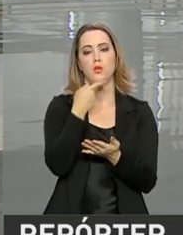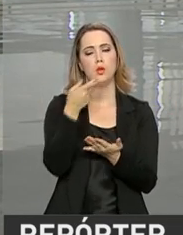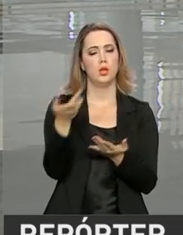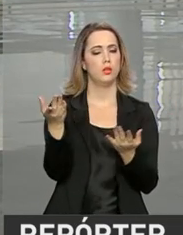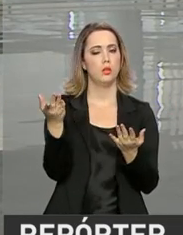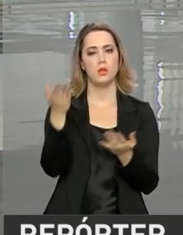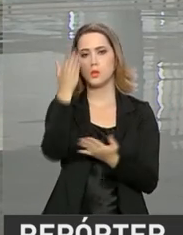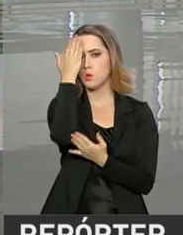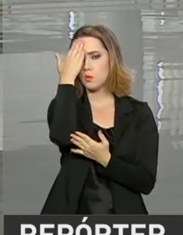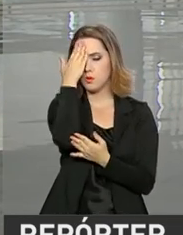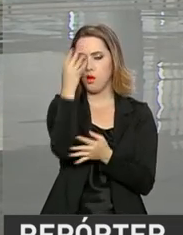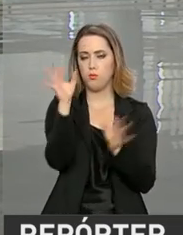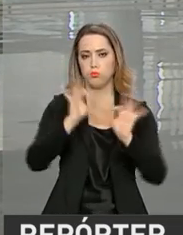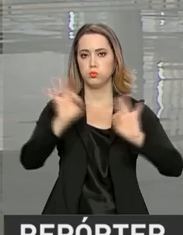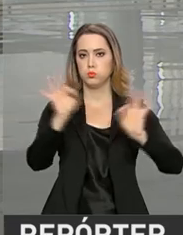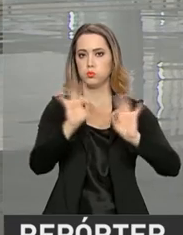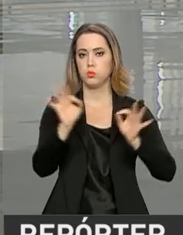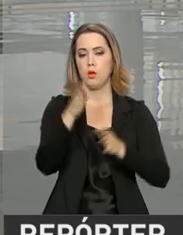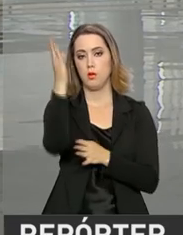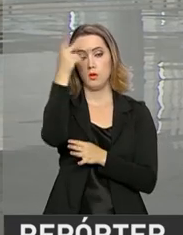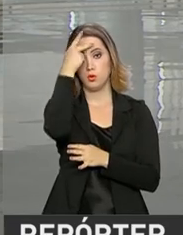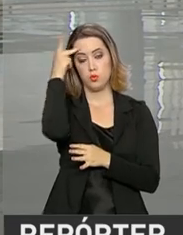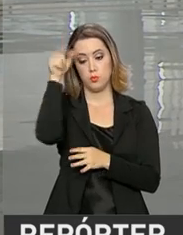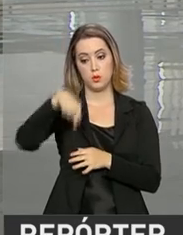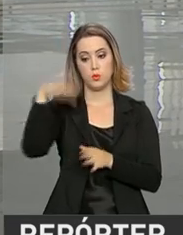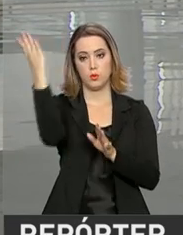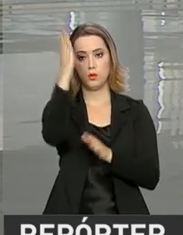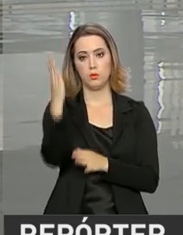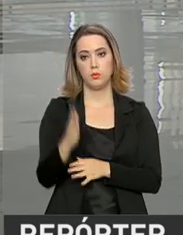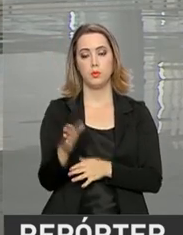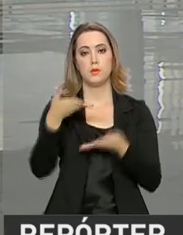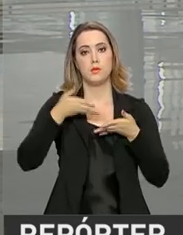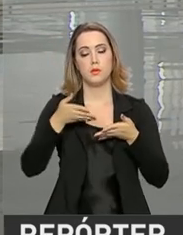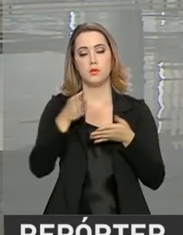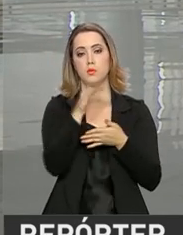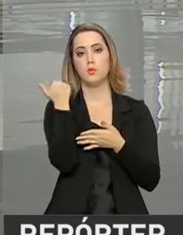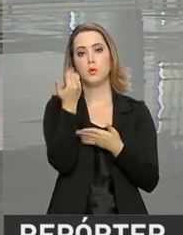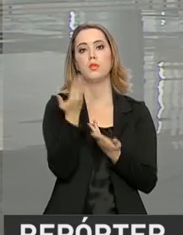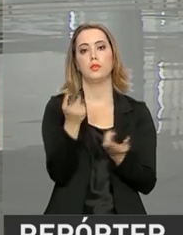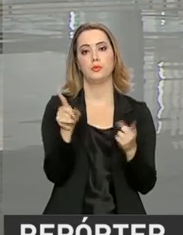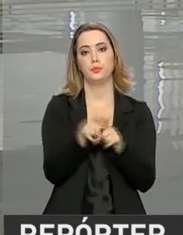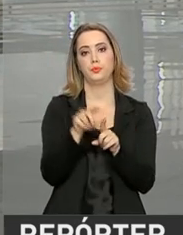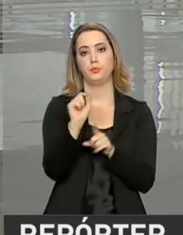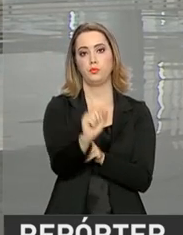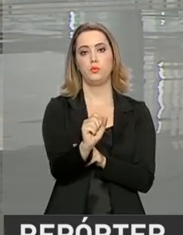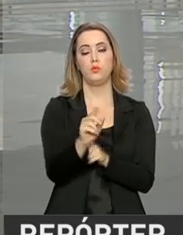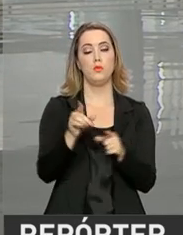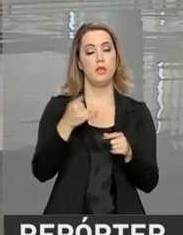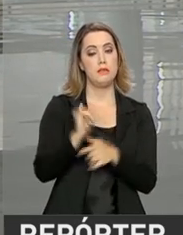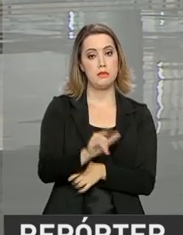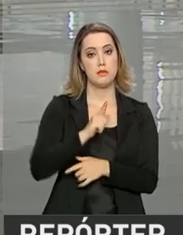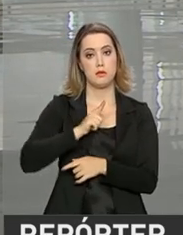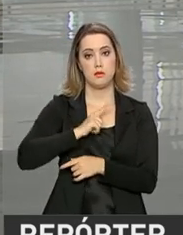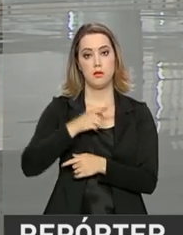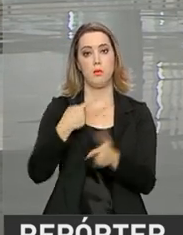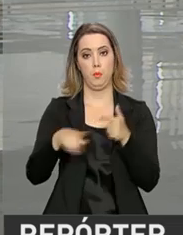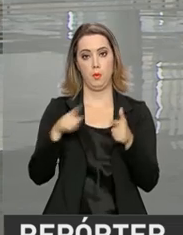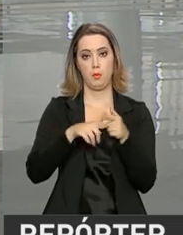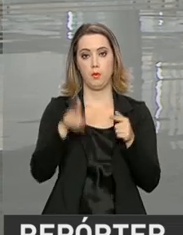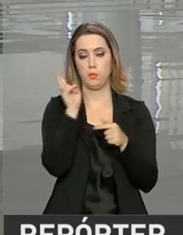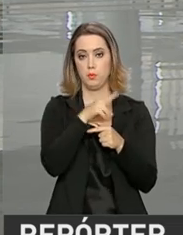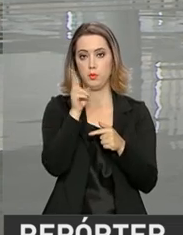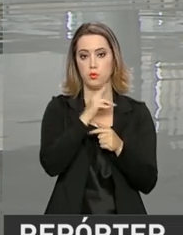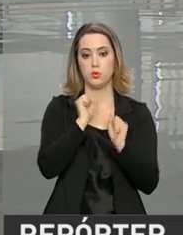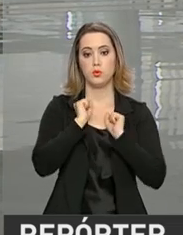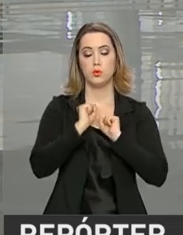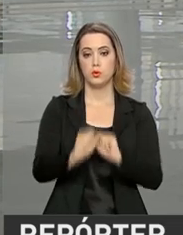registro de brasileiros entre as vítimas para qualquer emergência o ministério das relações exteriores informa que